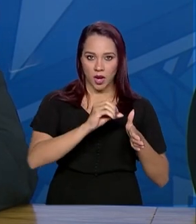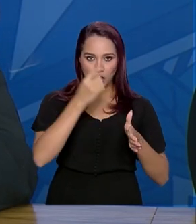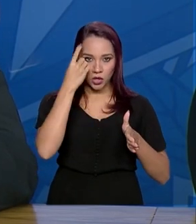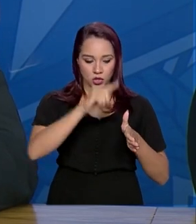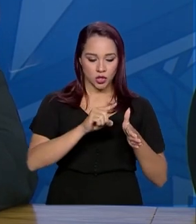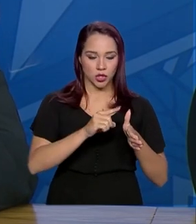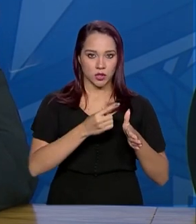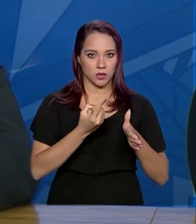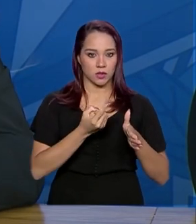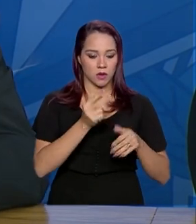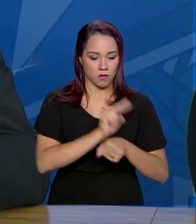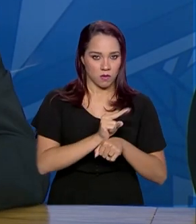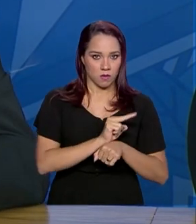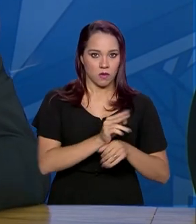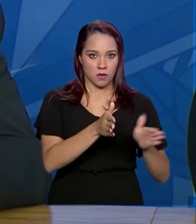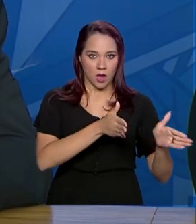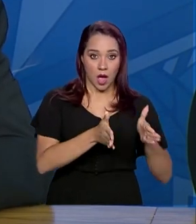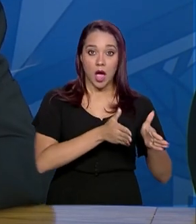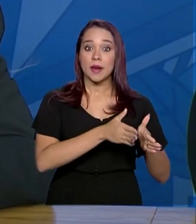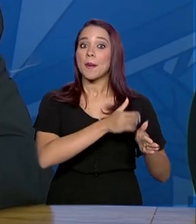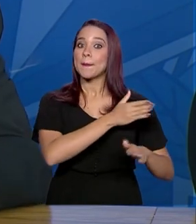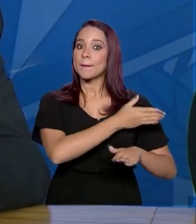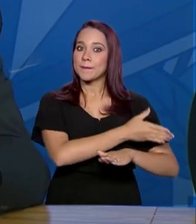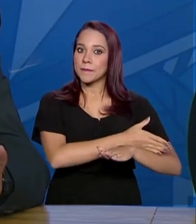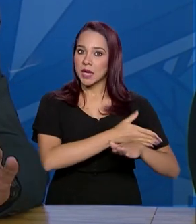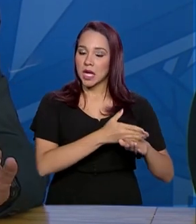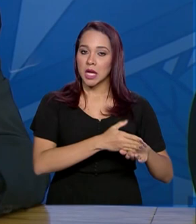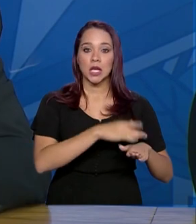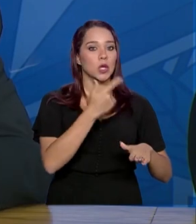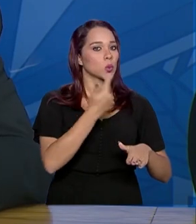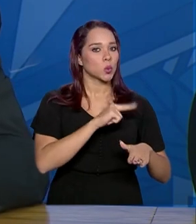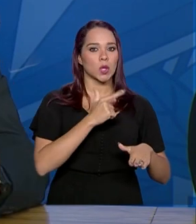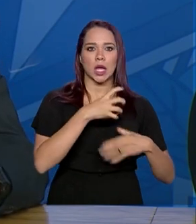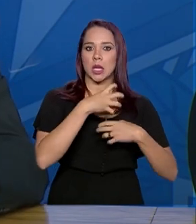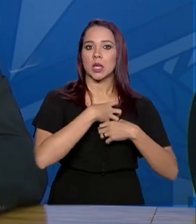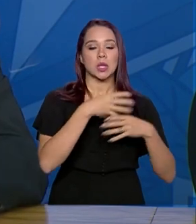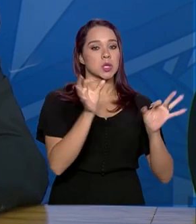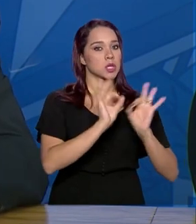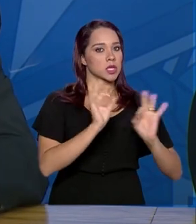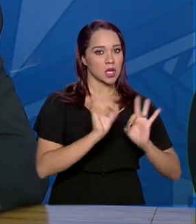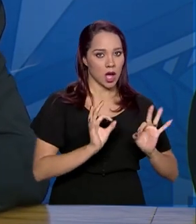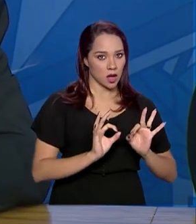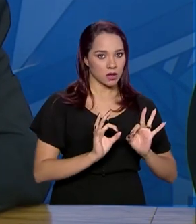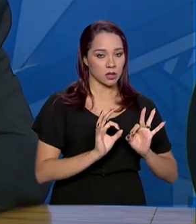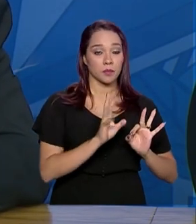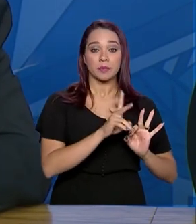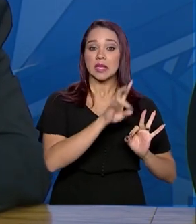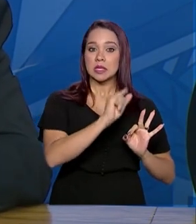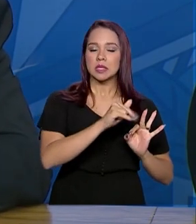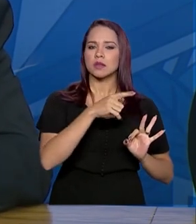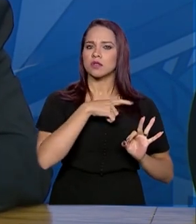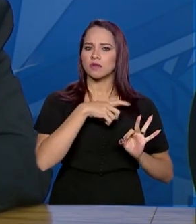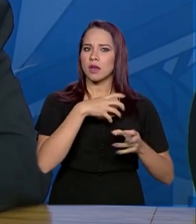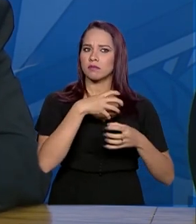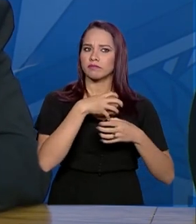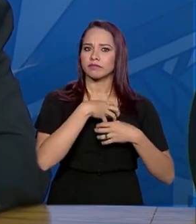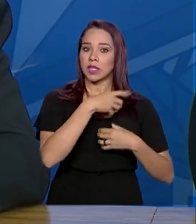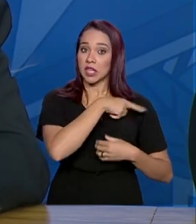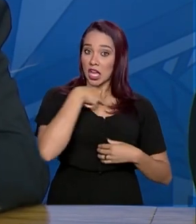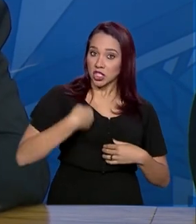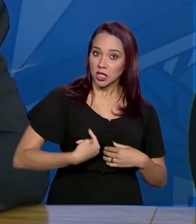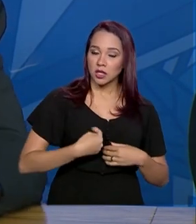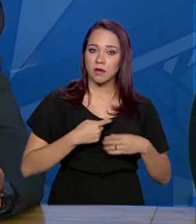área branca, aqueles que não têm sintomas, não tem nada, aqueles que tiverem sintomas na China,